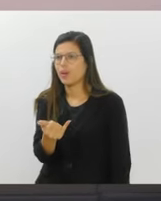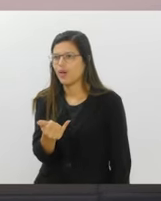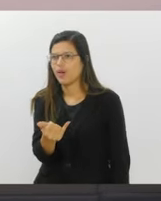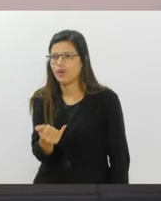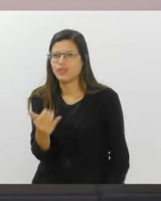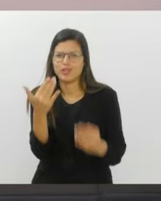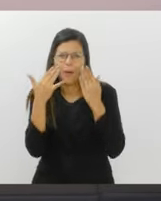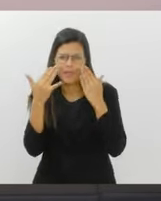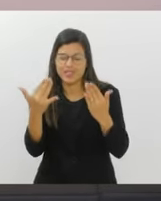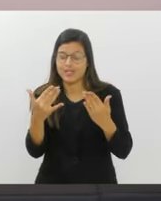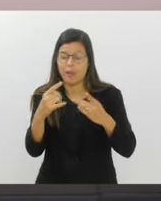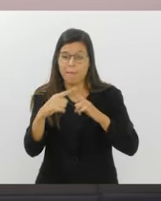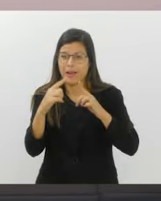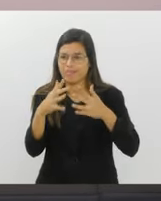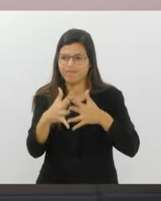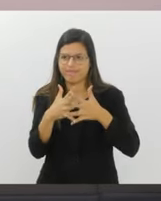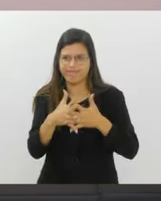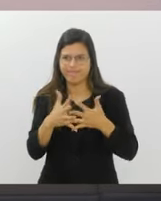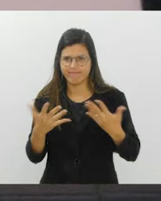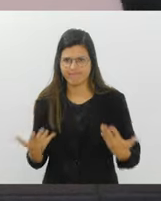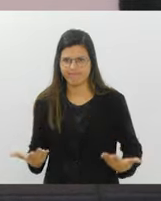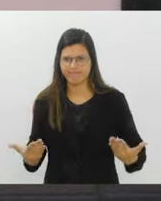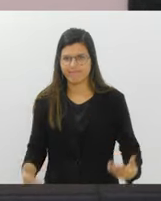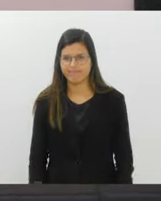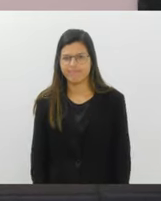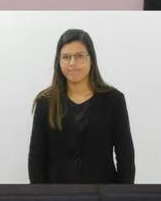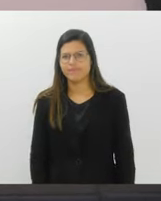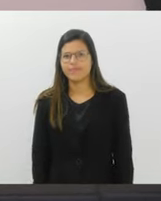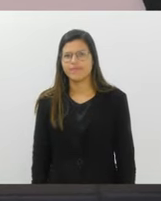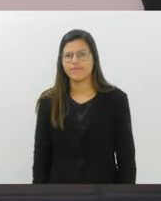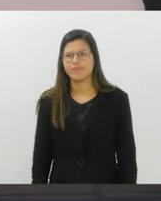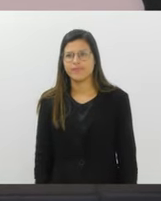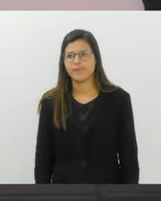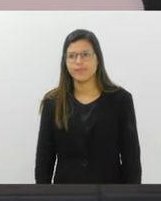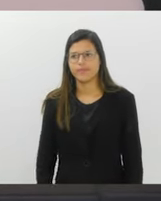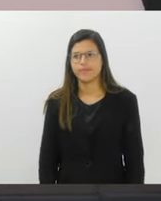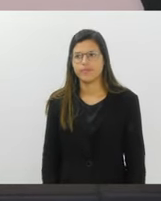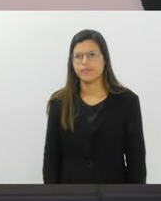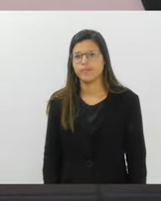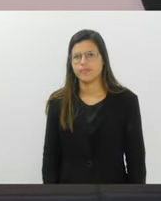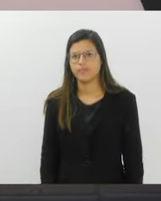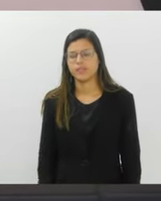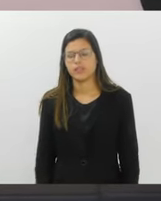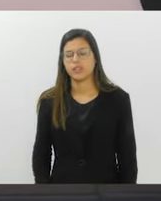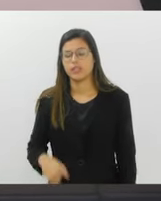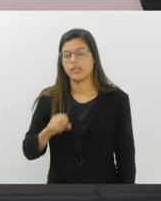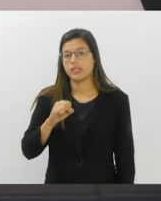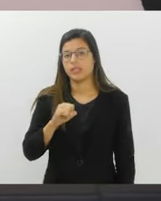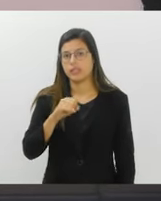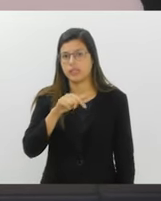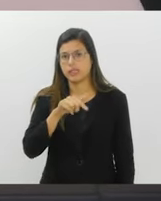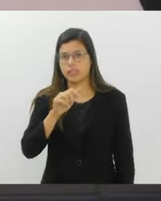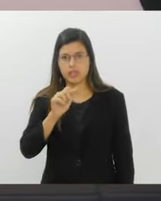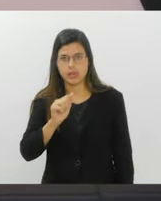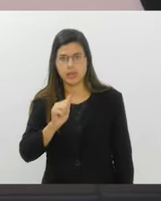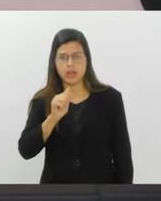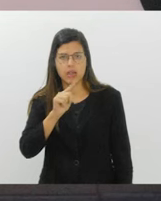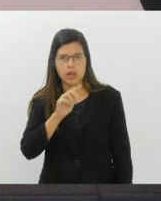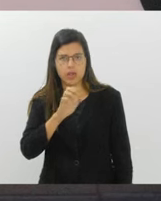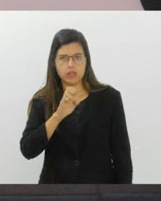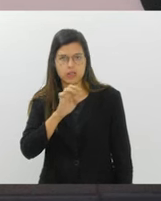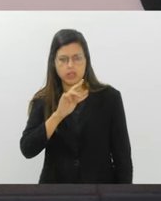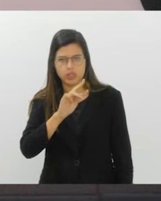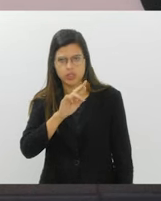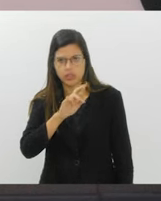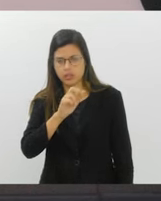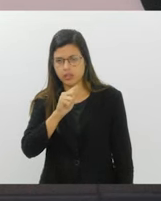eu fiz uma confusão. Ele é o chefe de gabinete. Se a agência também acompanha essas demandas,